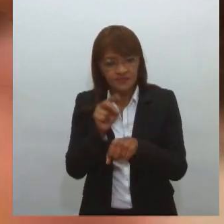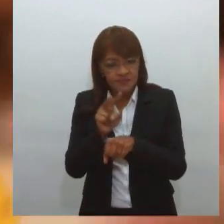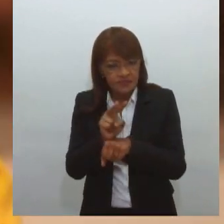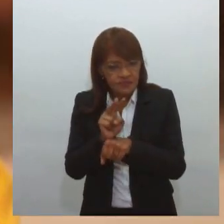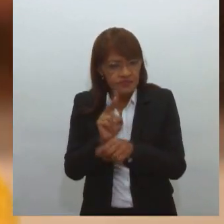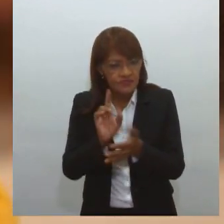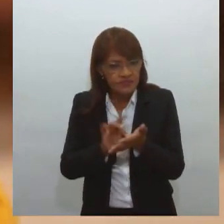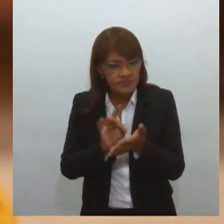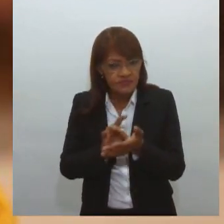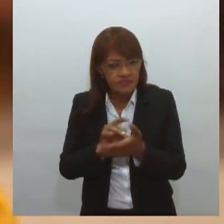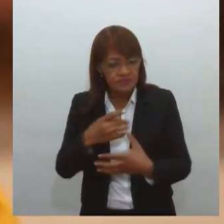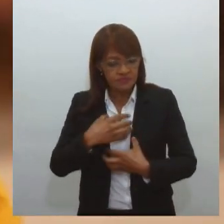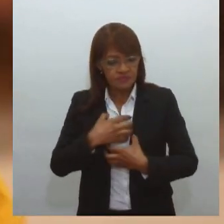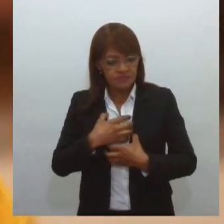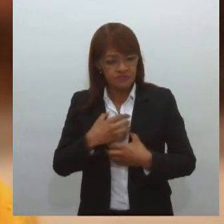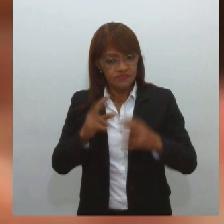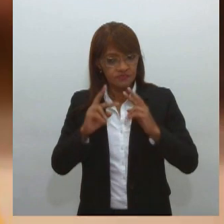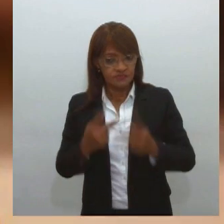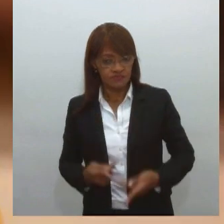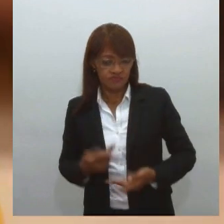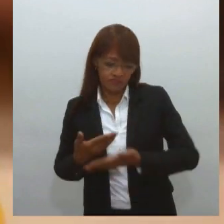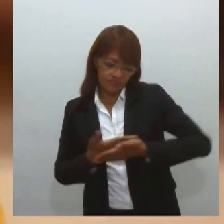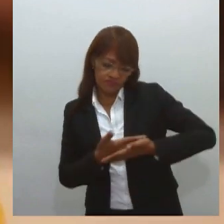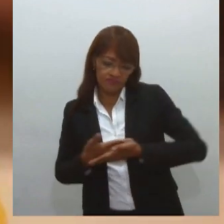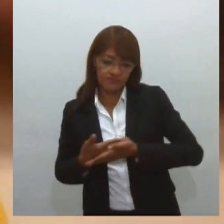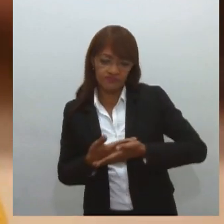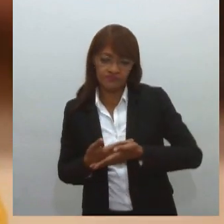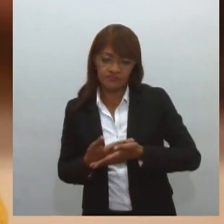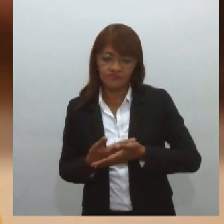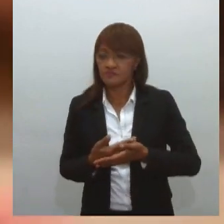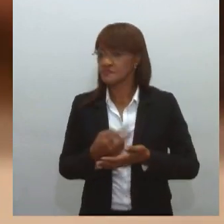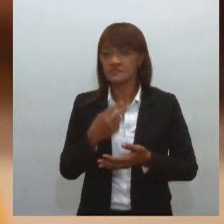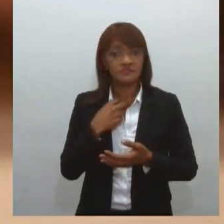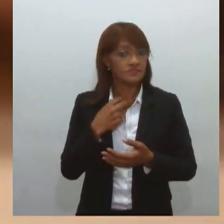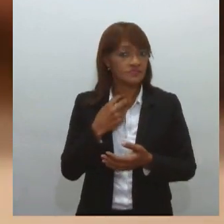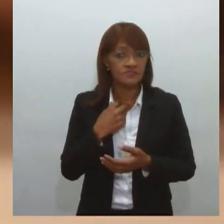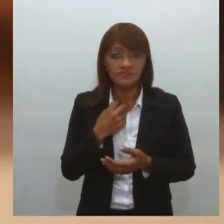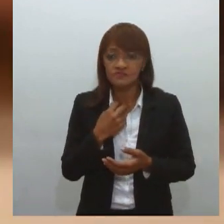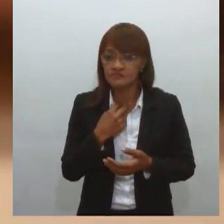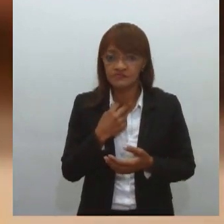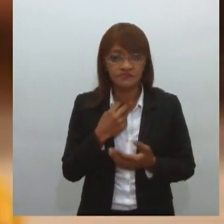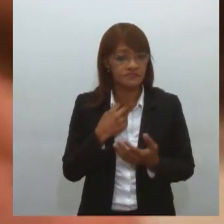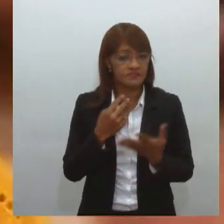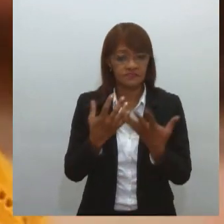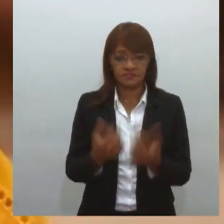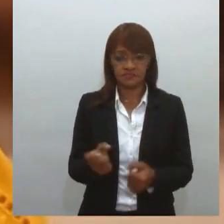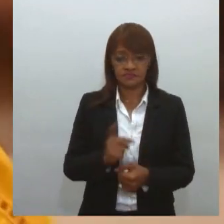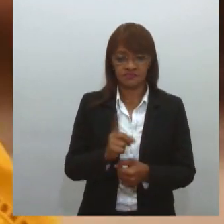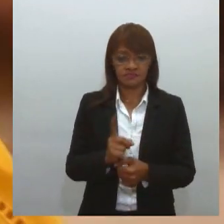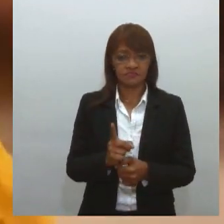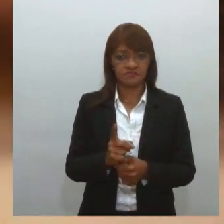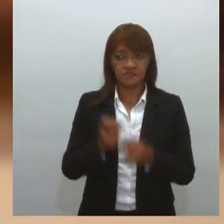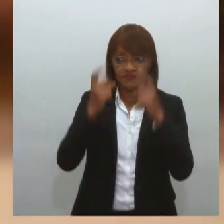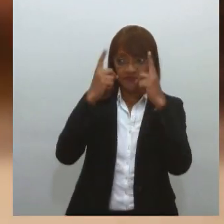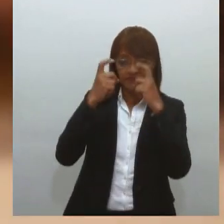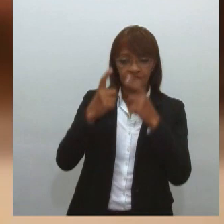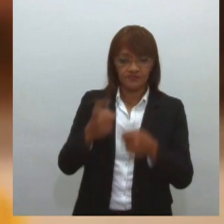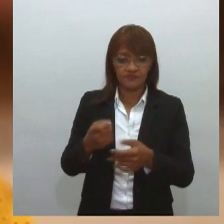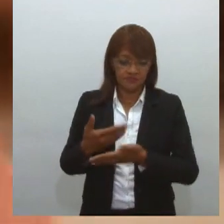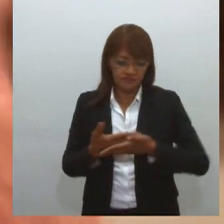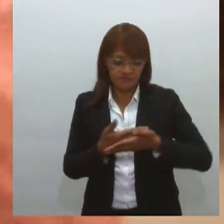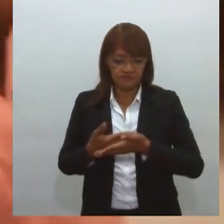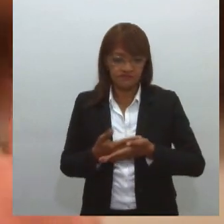crianças. A gente não pode aceitar, em pleno 2024, violência obstétrica, crianças nascendo com